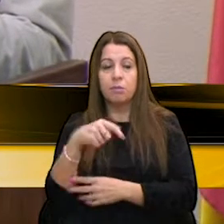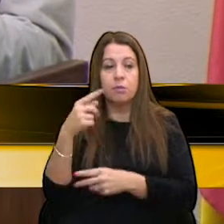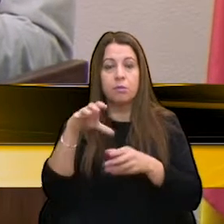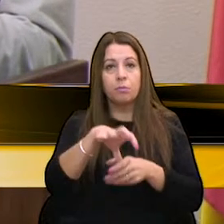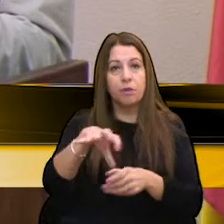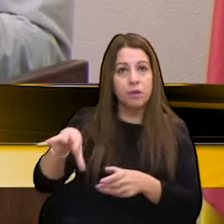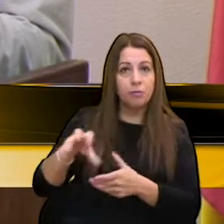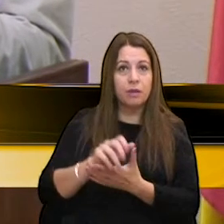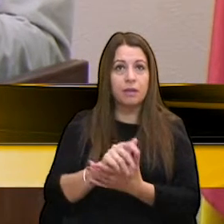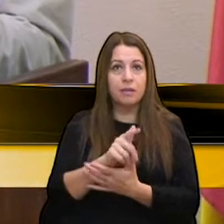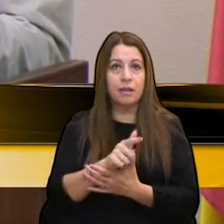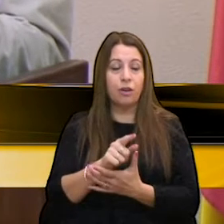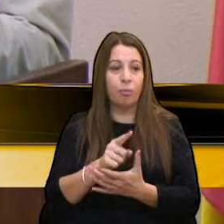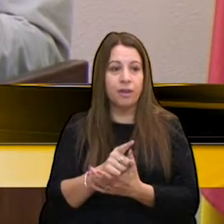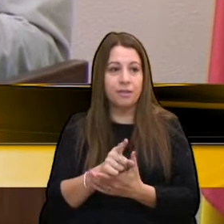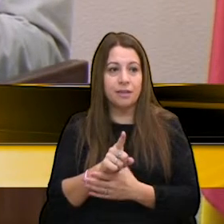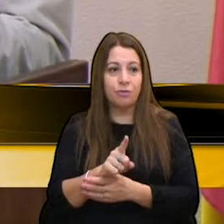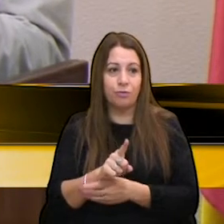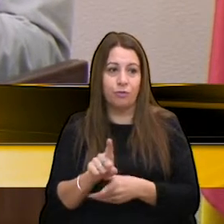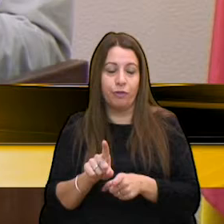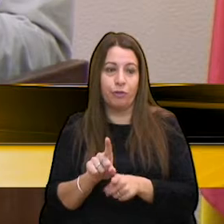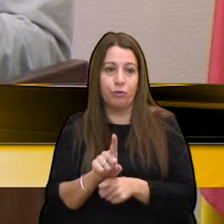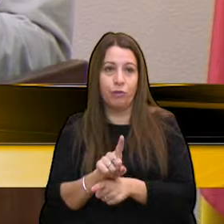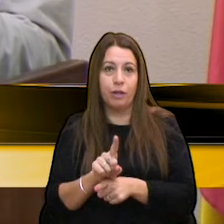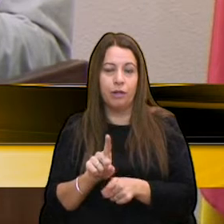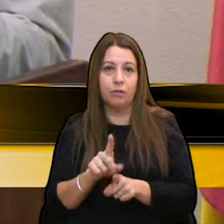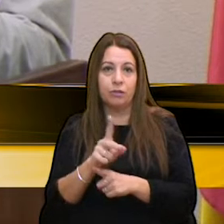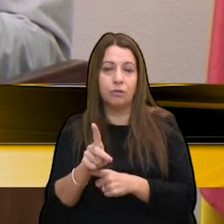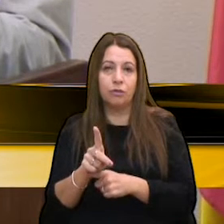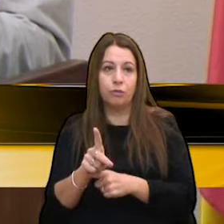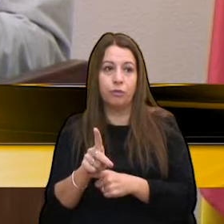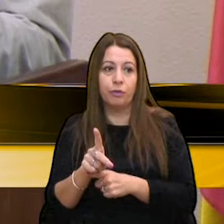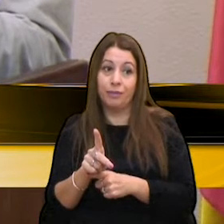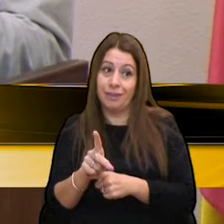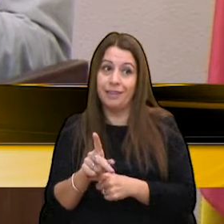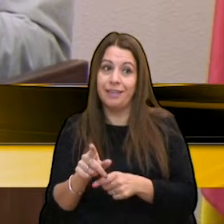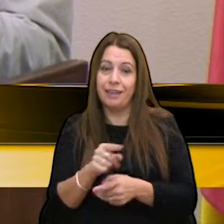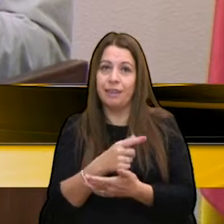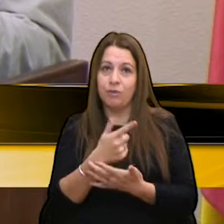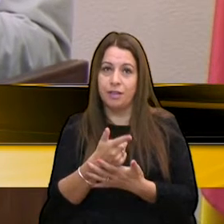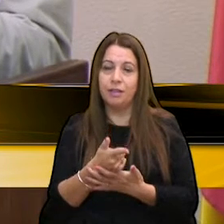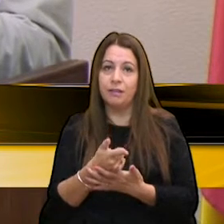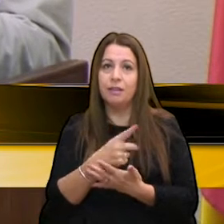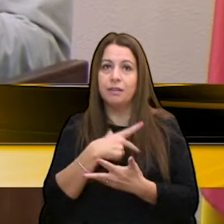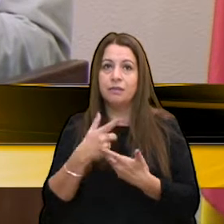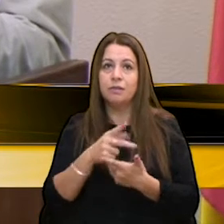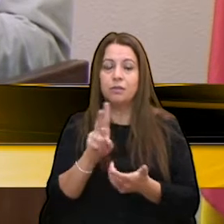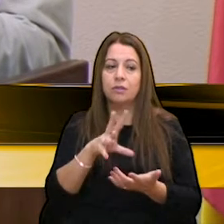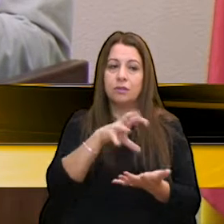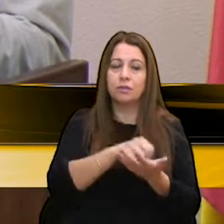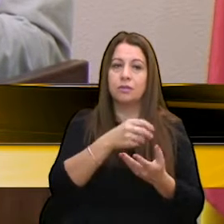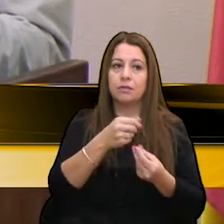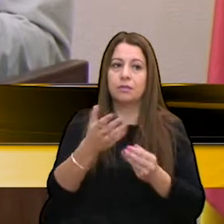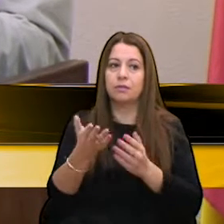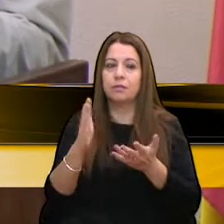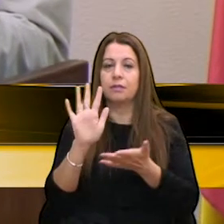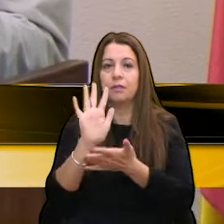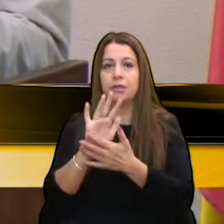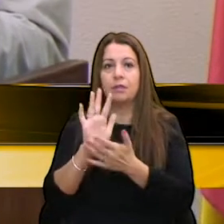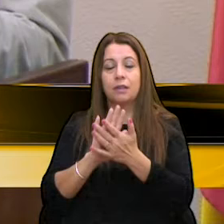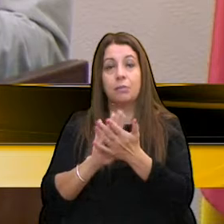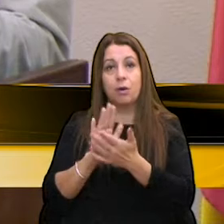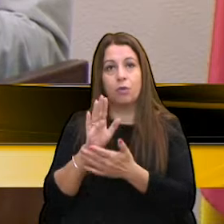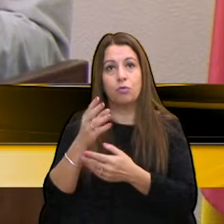setores significa que o meio rural é um espaço com fartas oportunidades de ocupação de mão de obra e